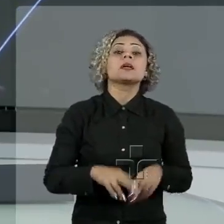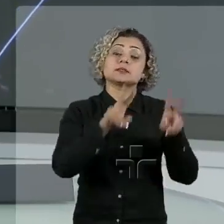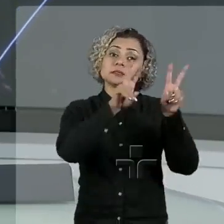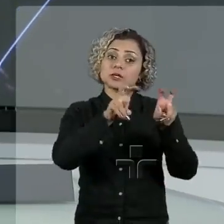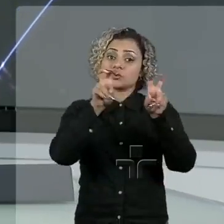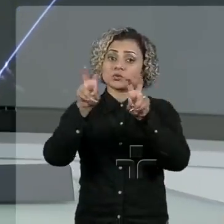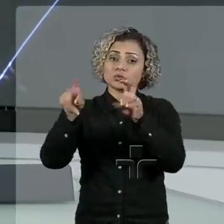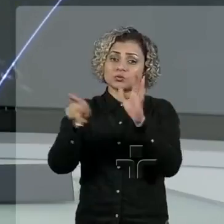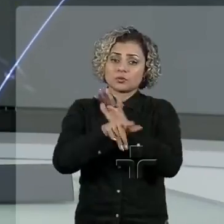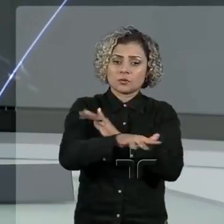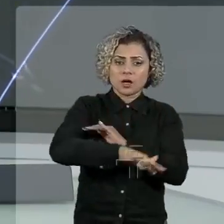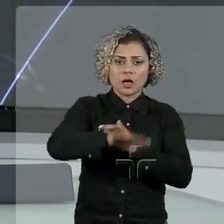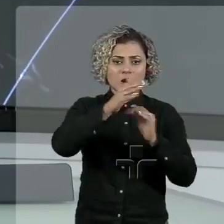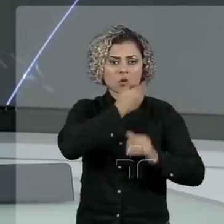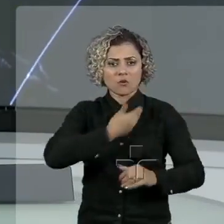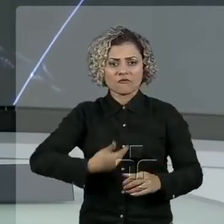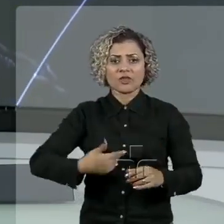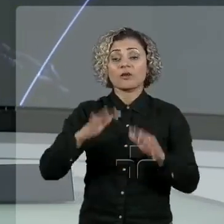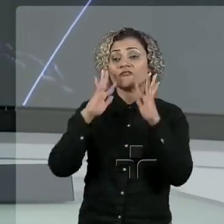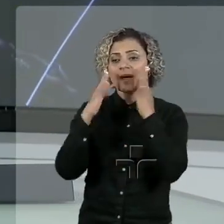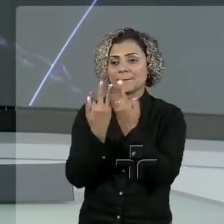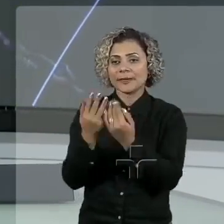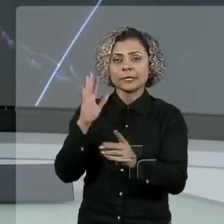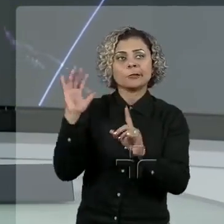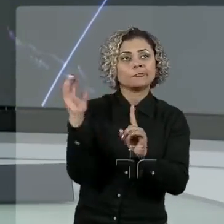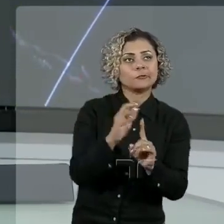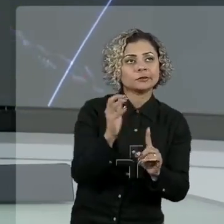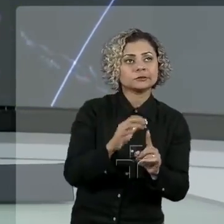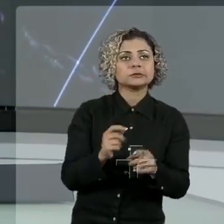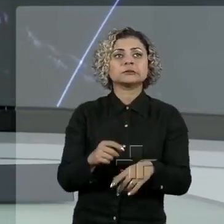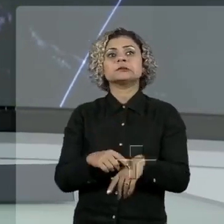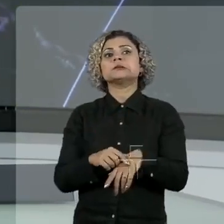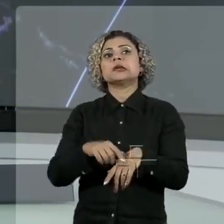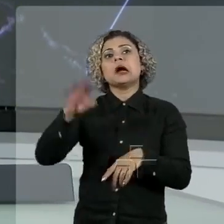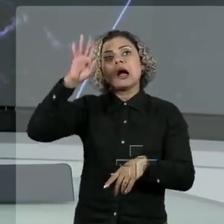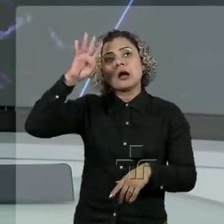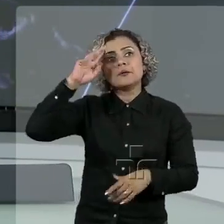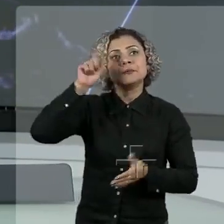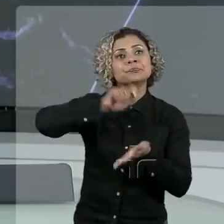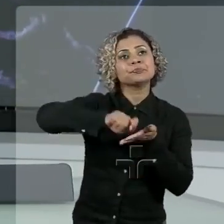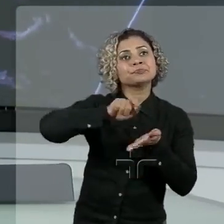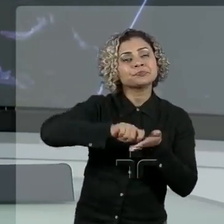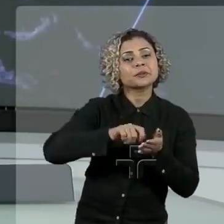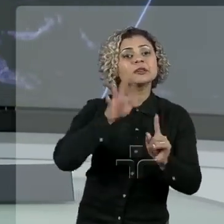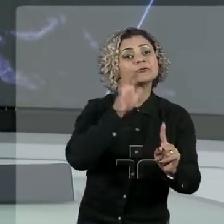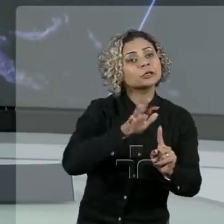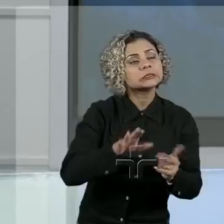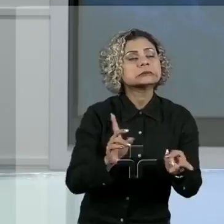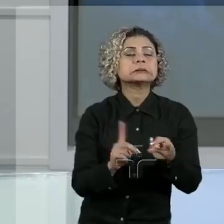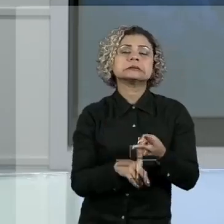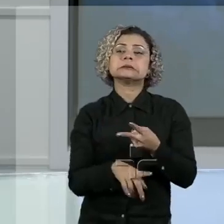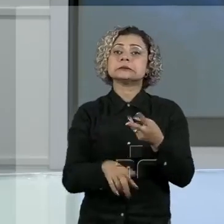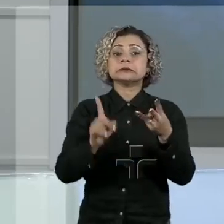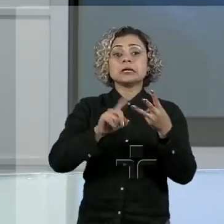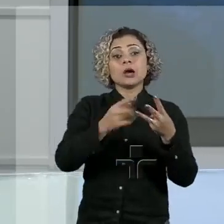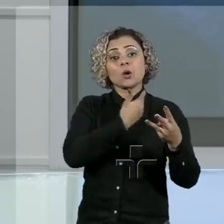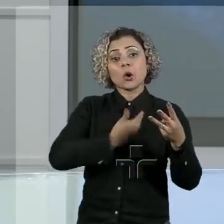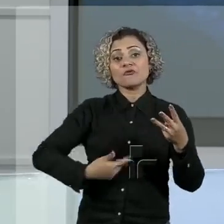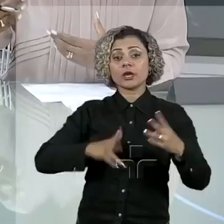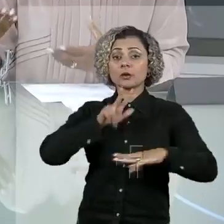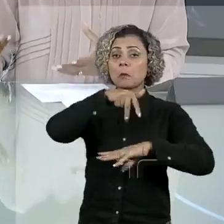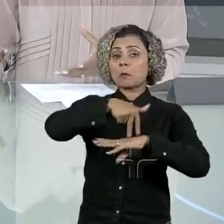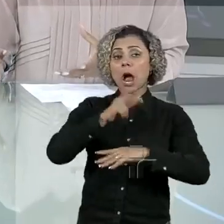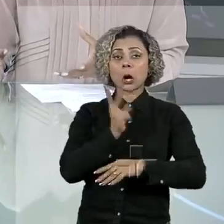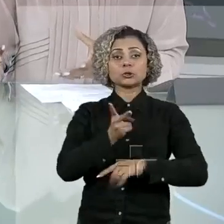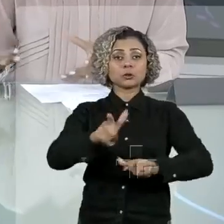de interferência no governo, familiar, de escritores, fora a citação de que o governo continua num palanque, de